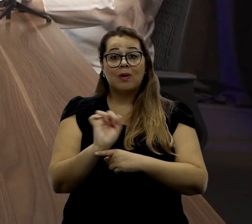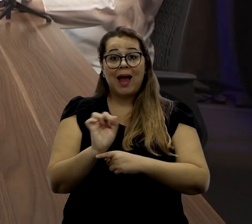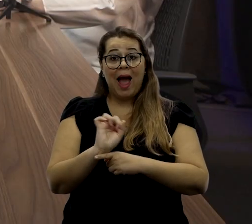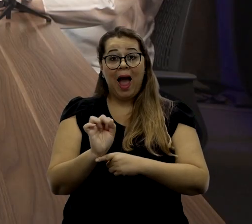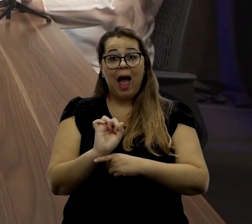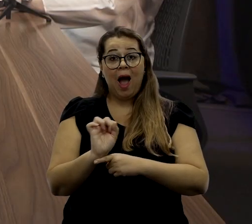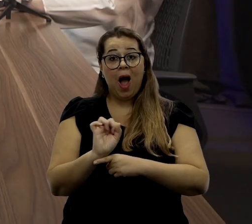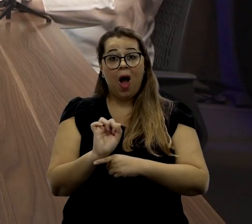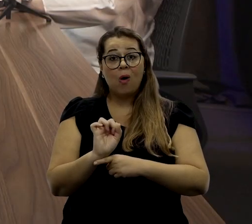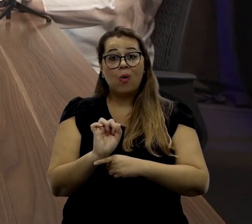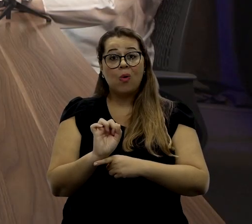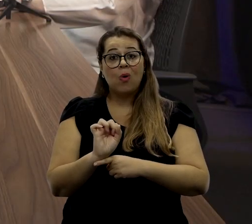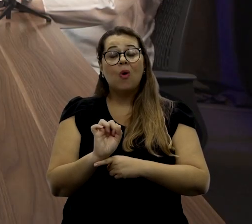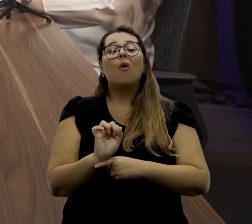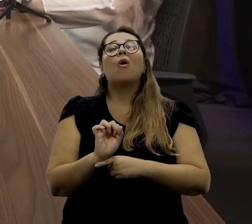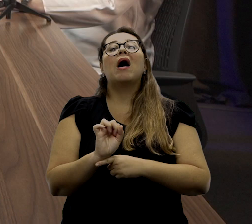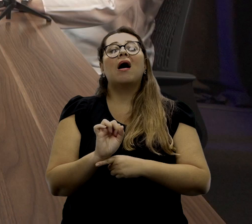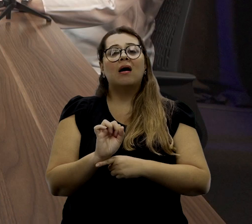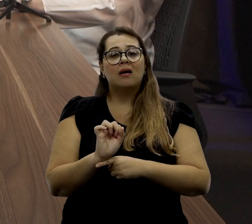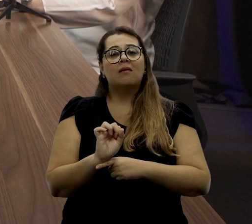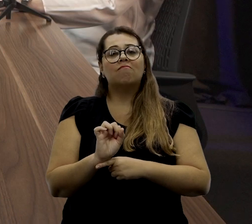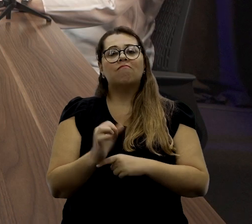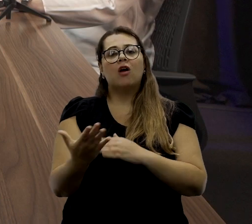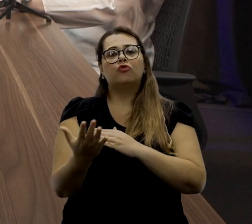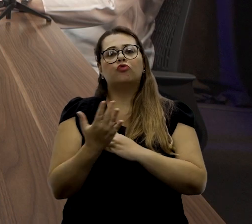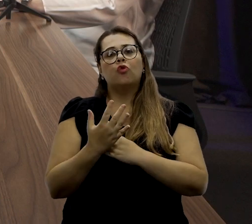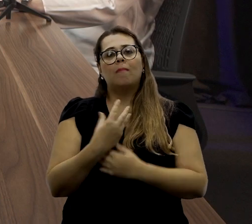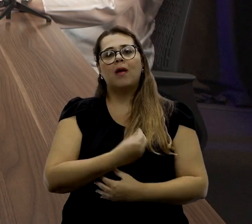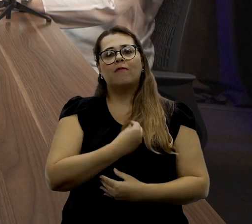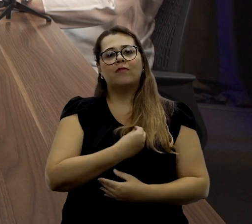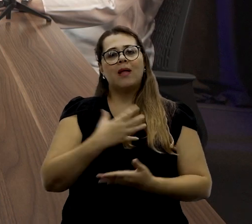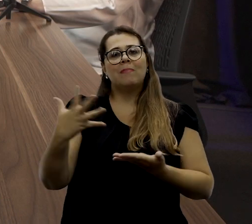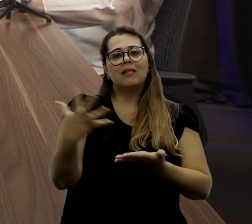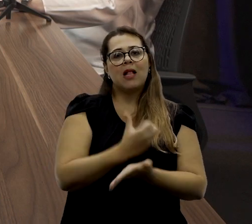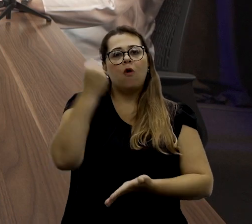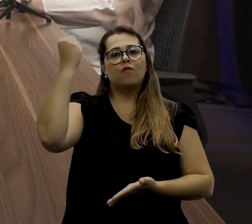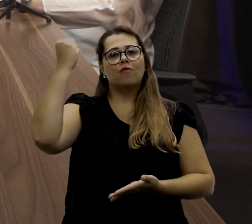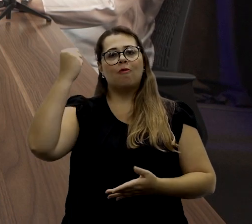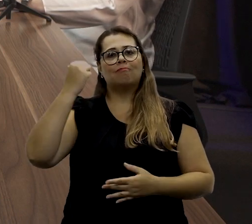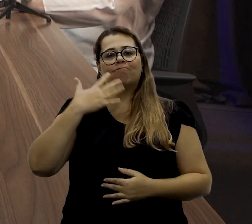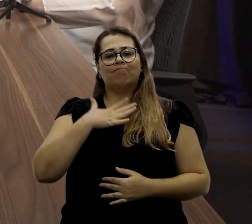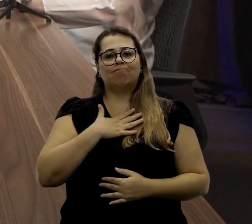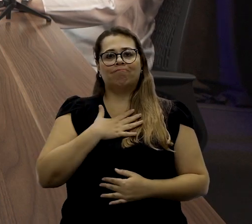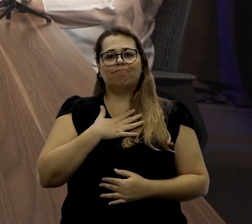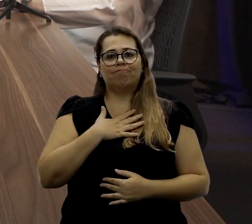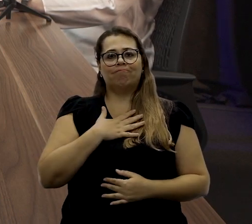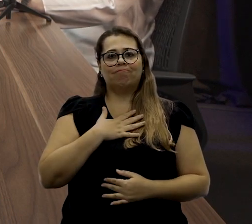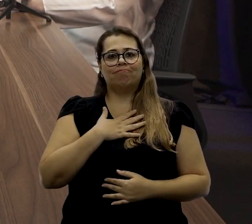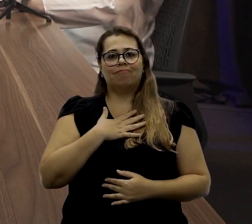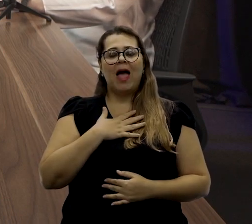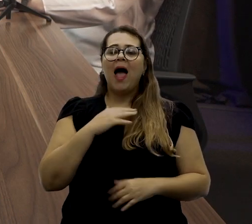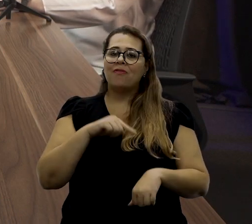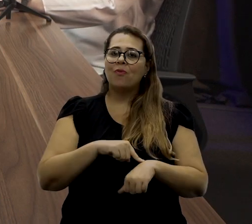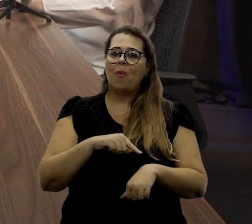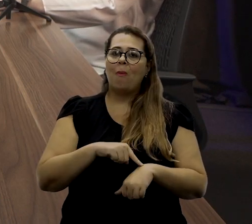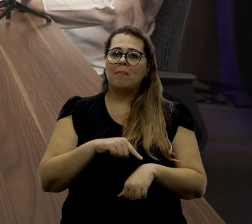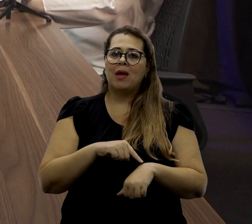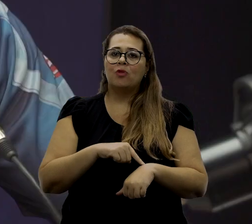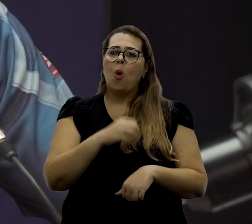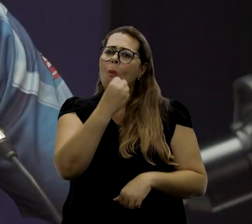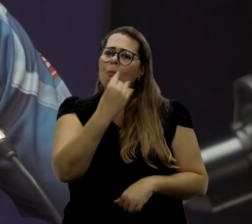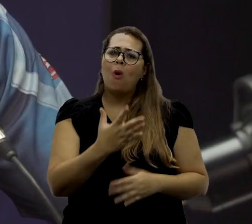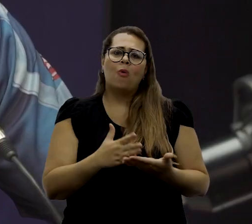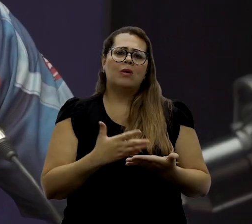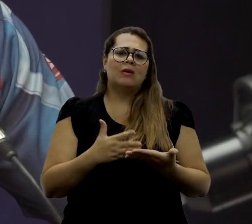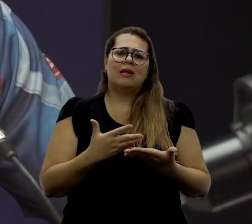assim, grande companheiro seu neste momento da solidão, um livro. Grande companheiro neste momento na sua vida, um